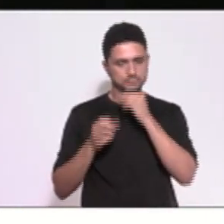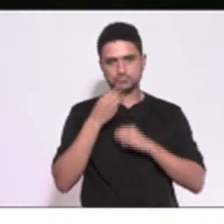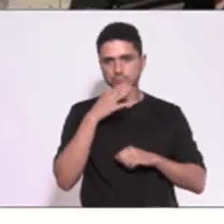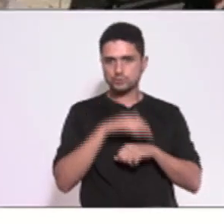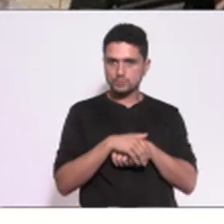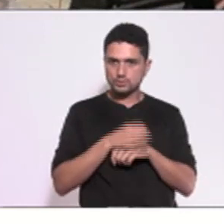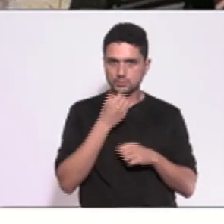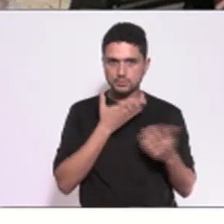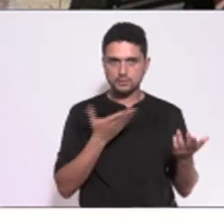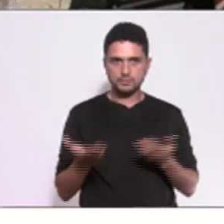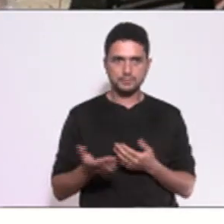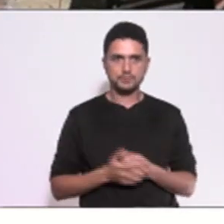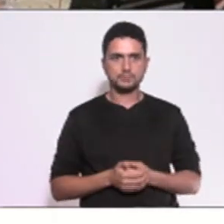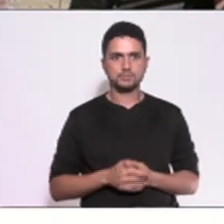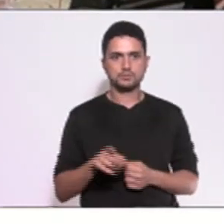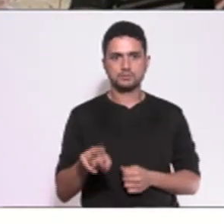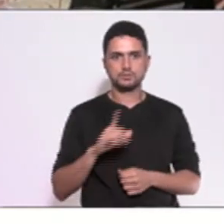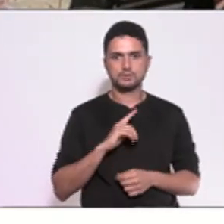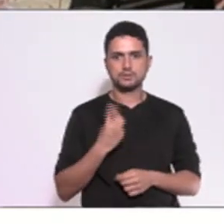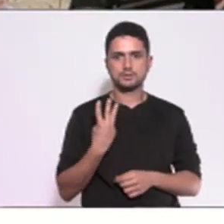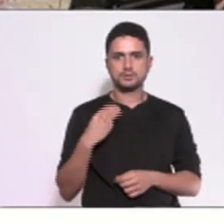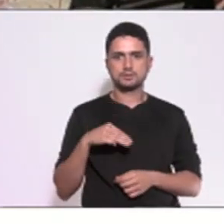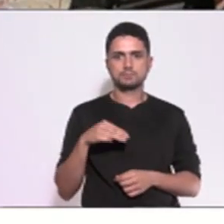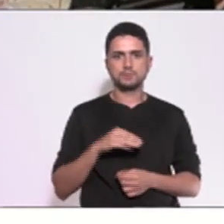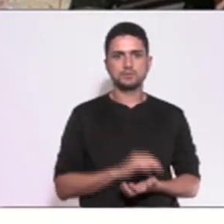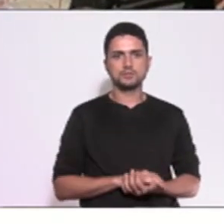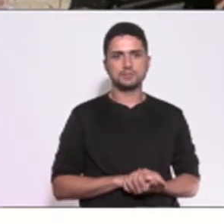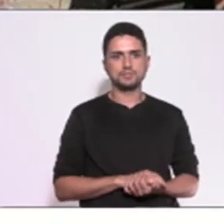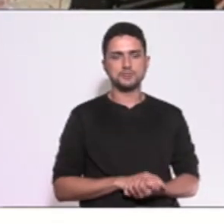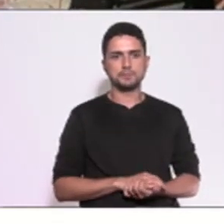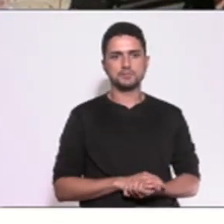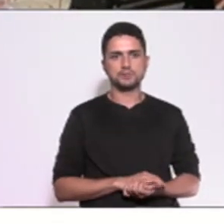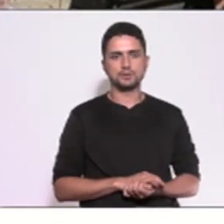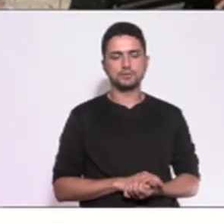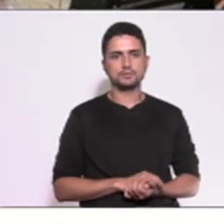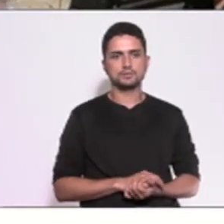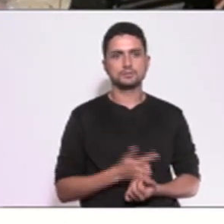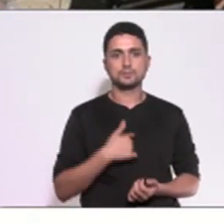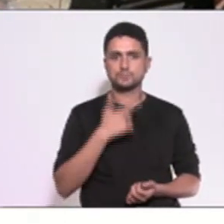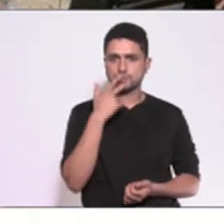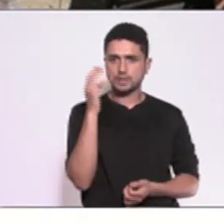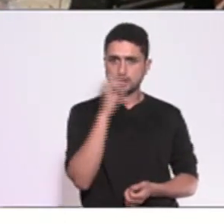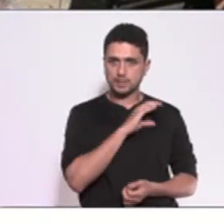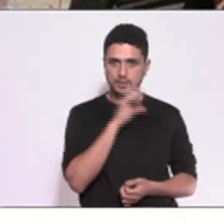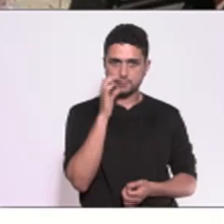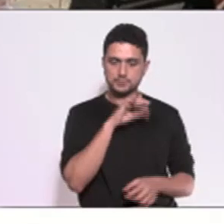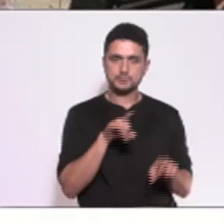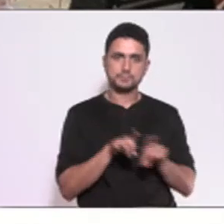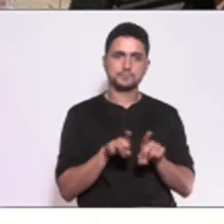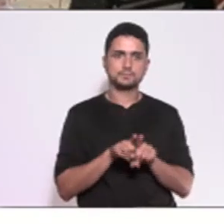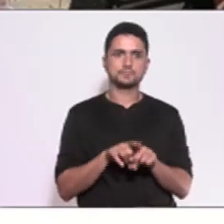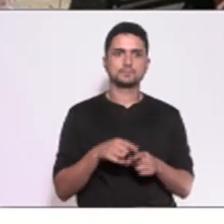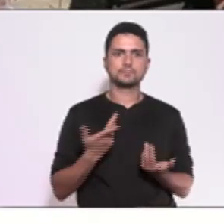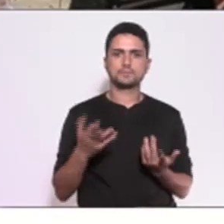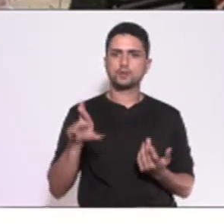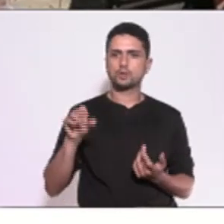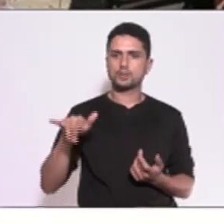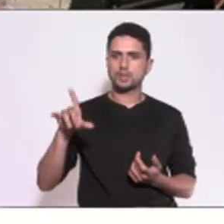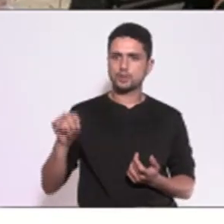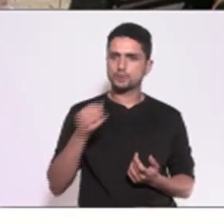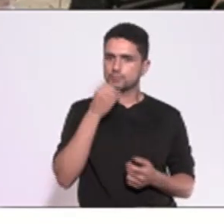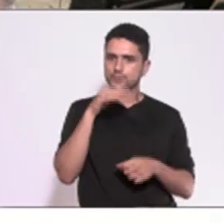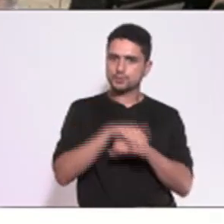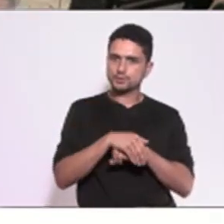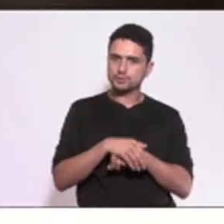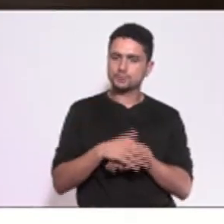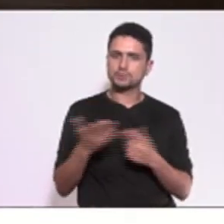bem-vindo. O senhor tem 3 minutos. Bom, eu vou ser breve também. Querido Ronaldo, boa